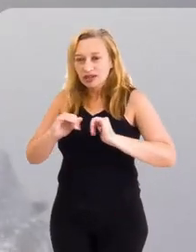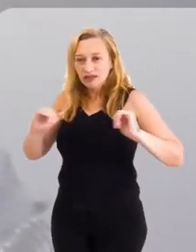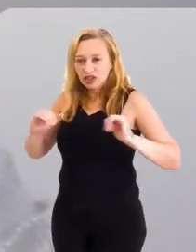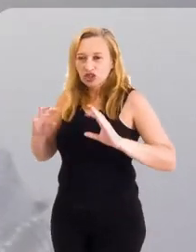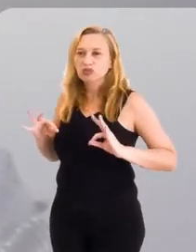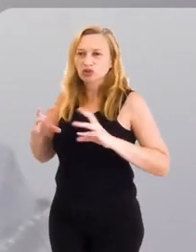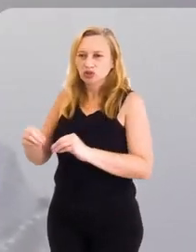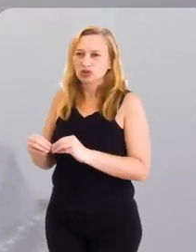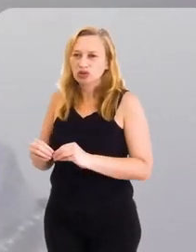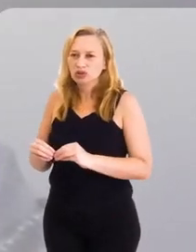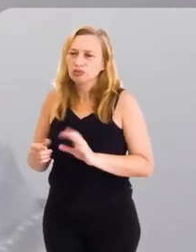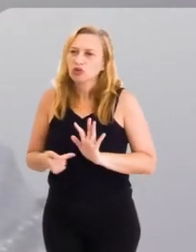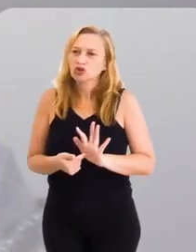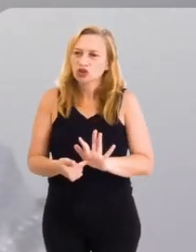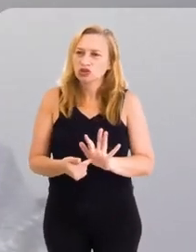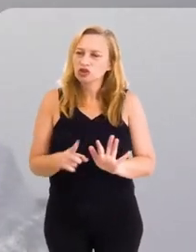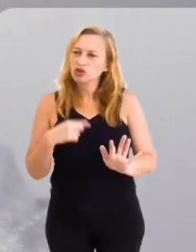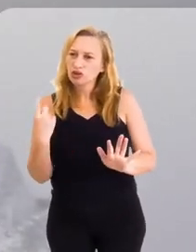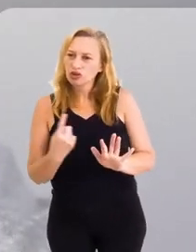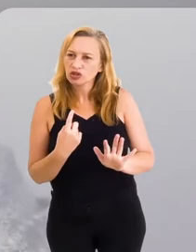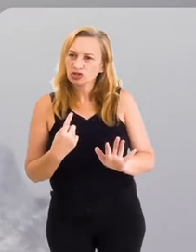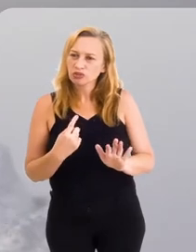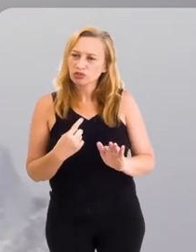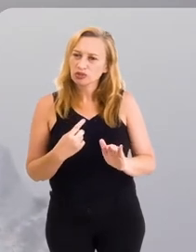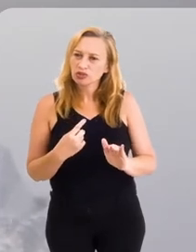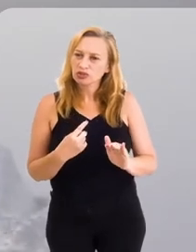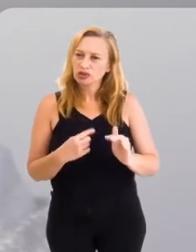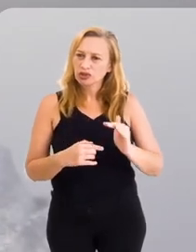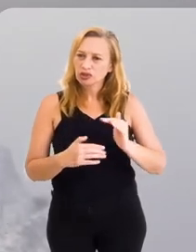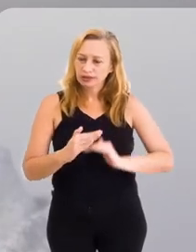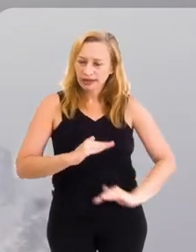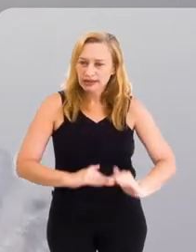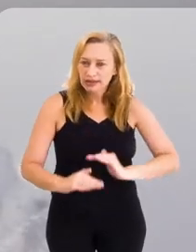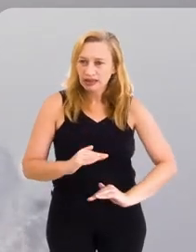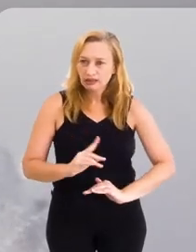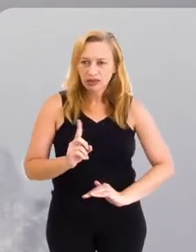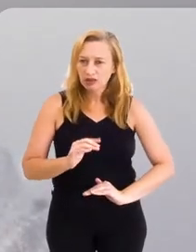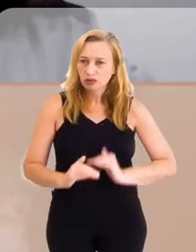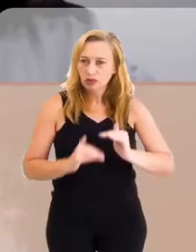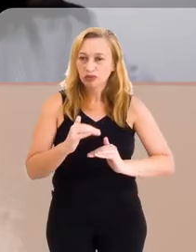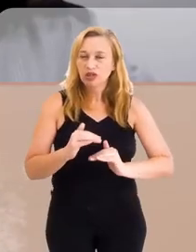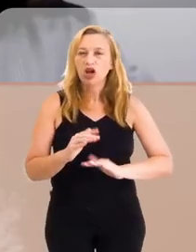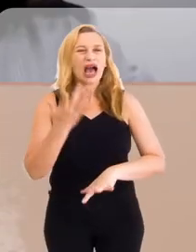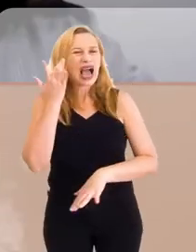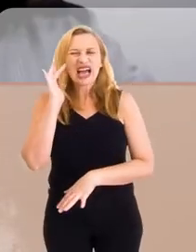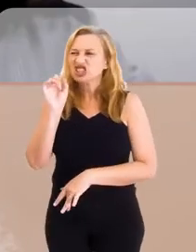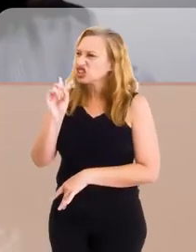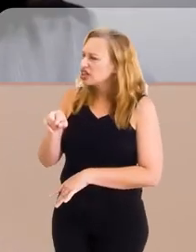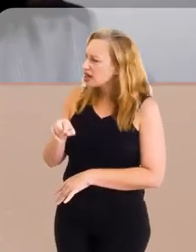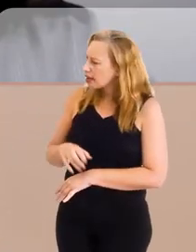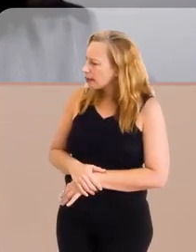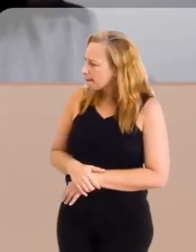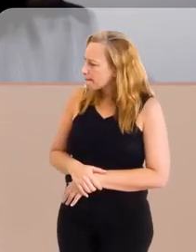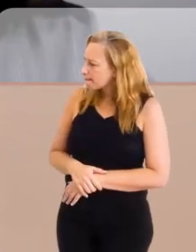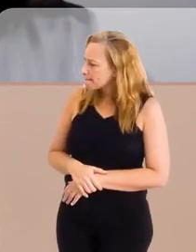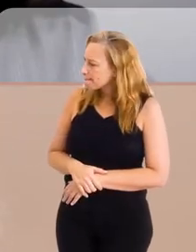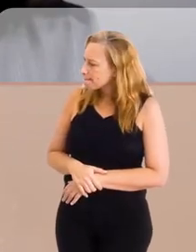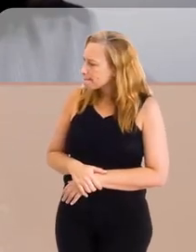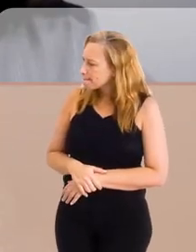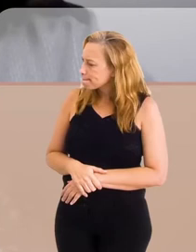está se afastando dos demais, é sinal de que a gente está descendo a pirâmide, não subindo. A senhora acha que